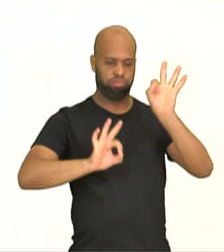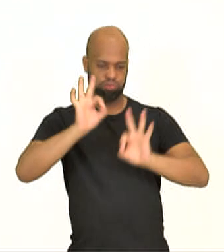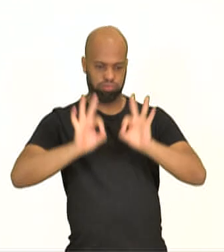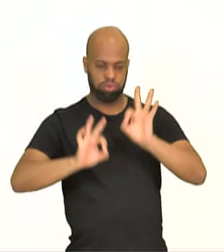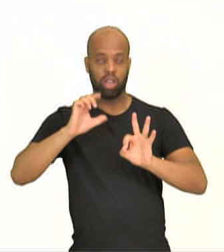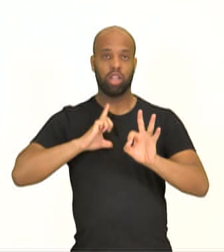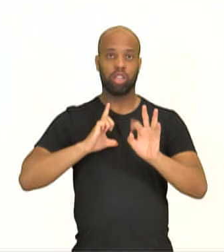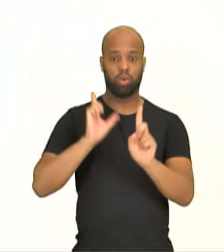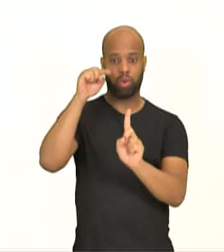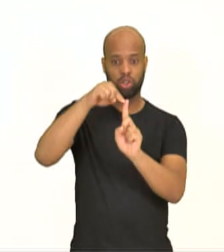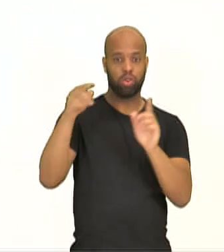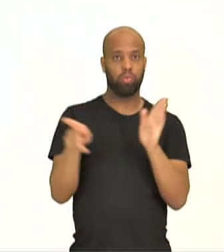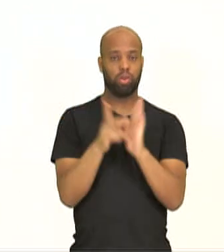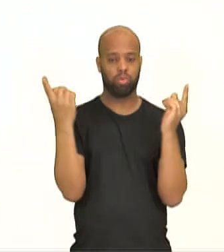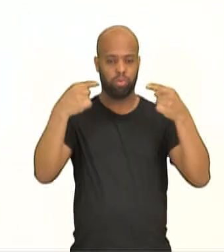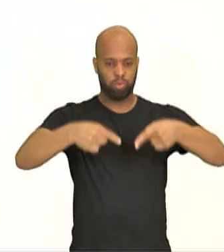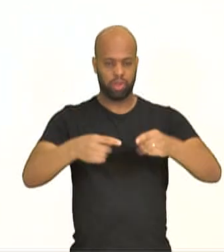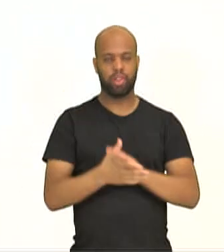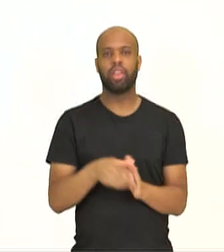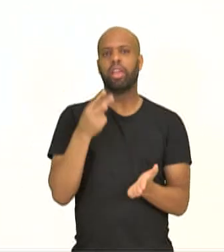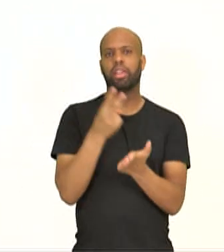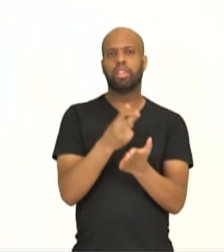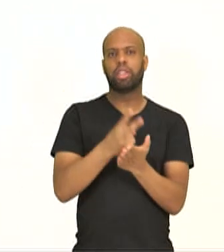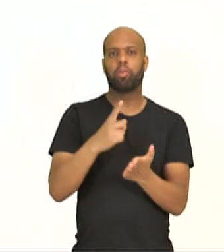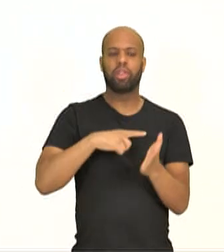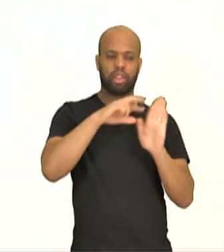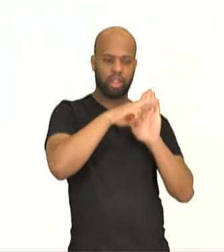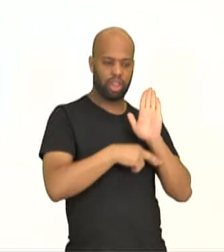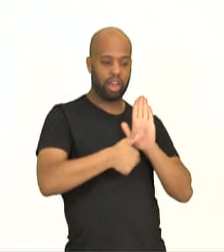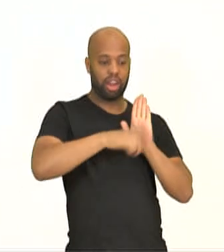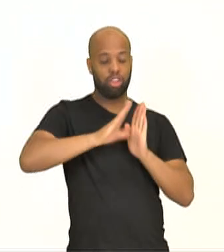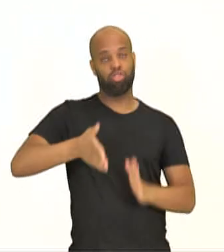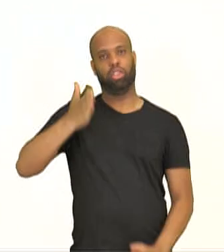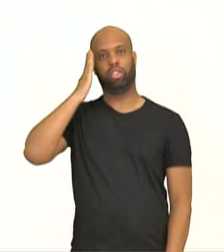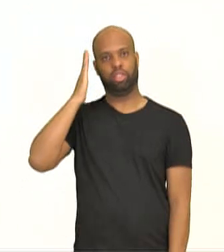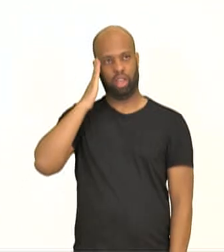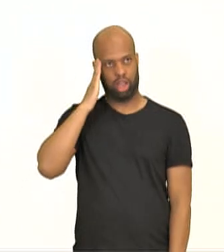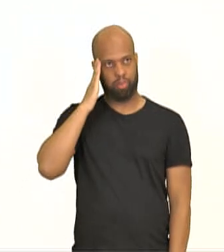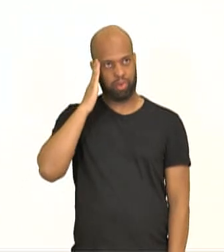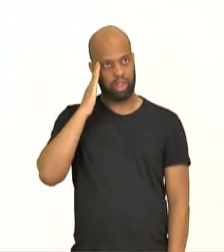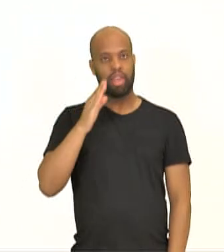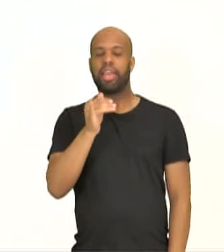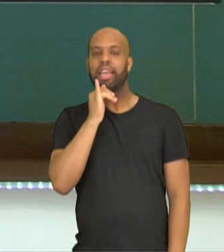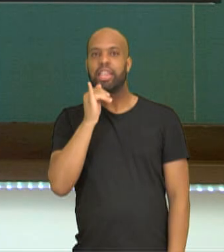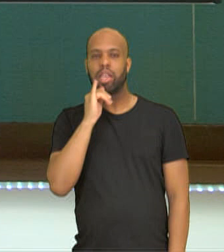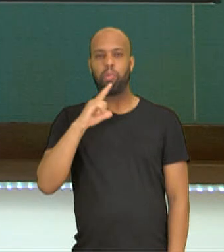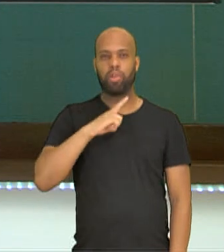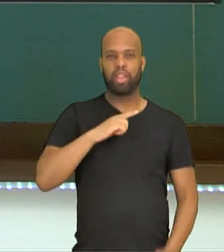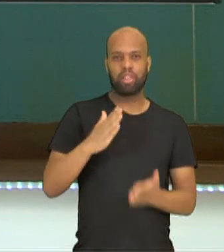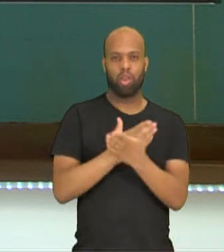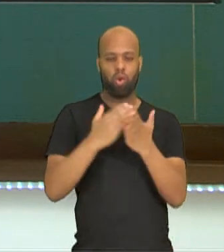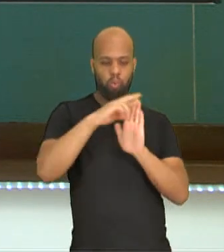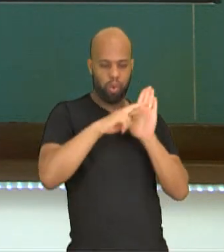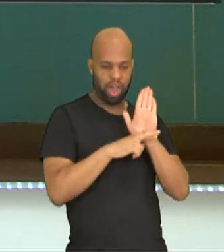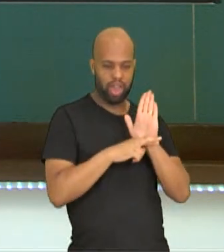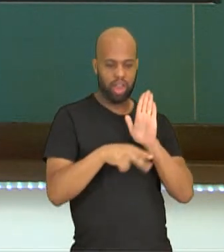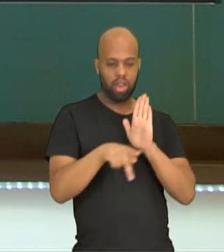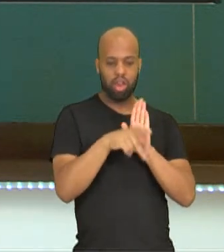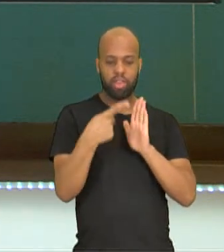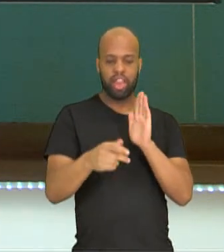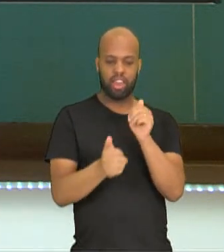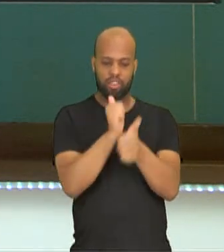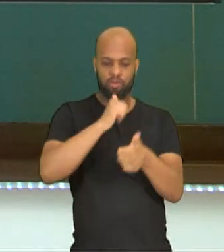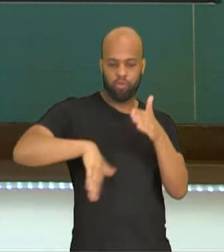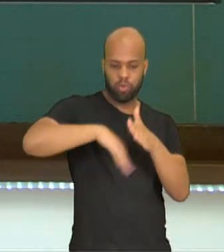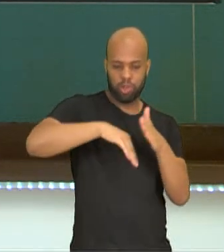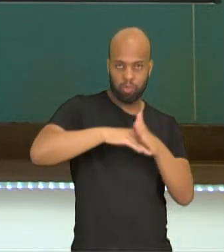com fins competitivos, sempre vão ter regras pré-definidas. O impedimento no futebol aqui no Brasil é o mesmo impedimento no